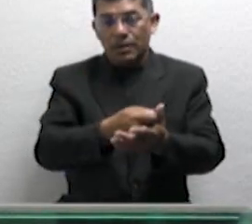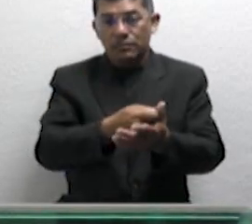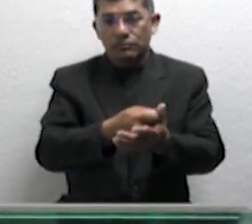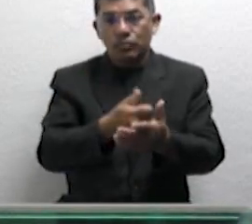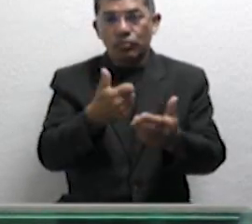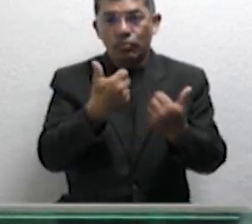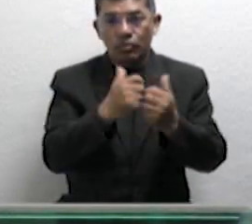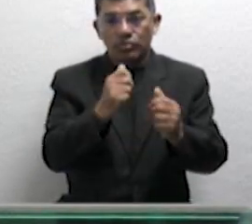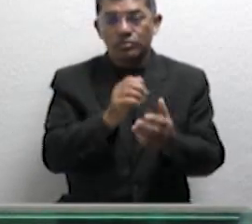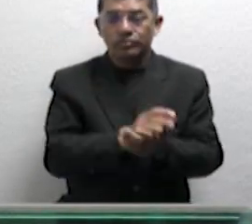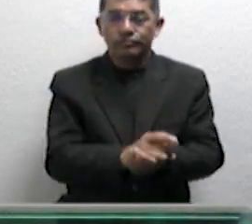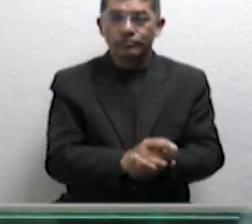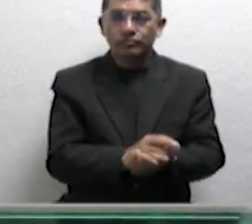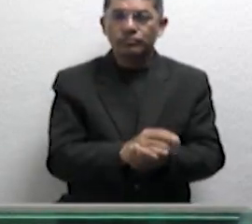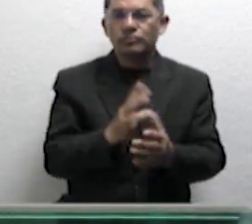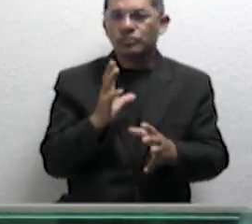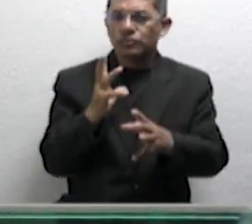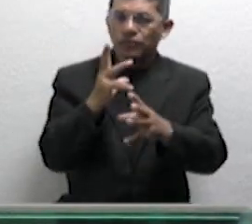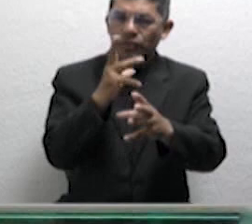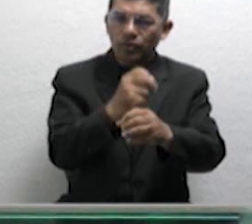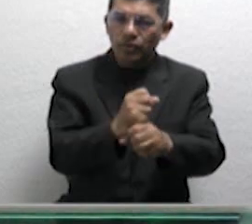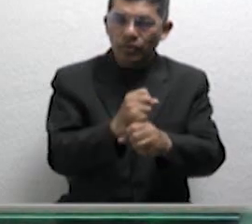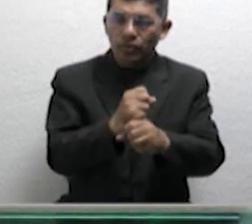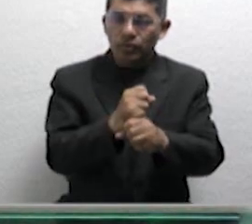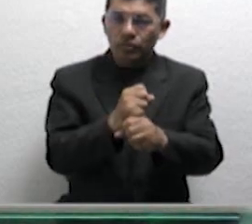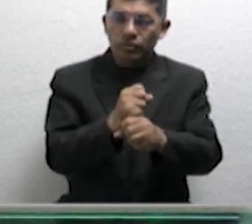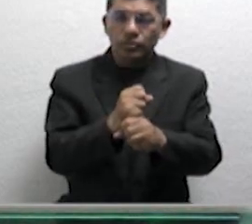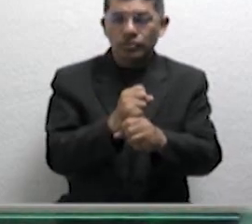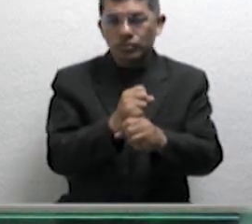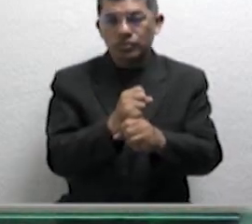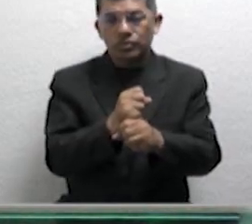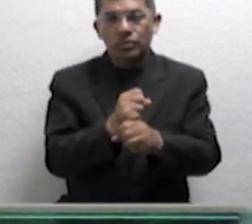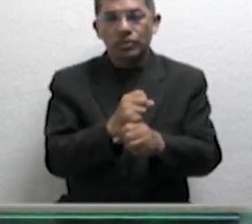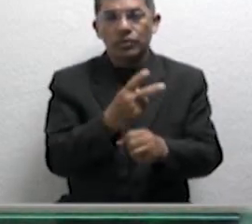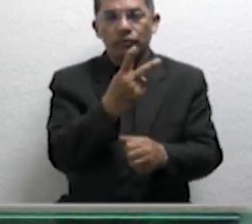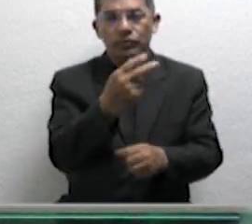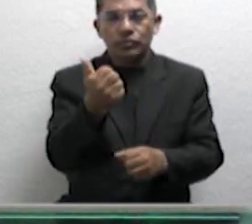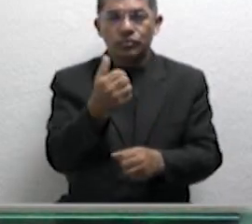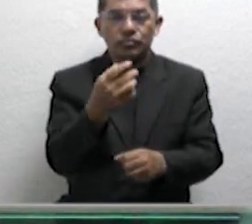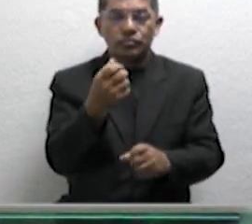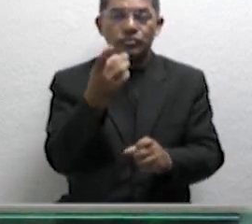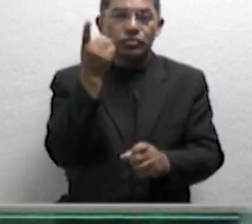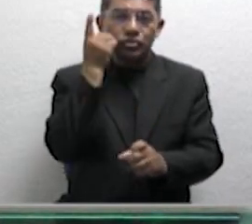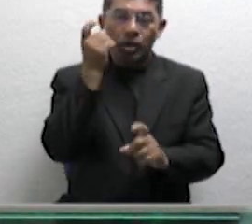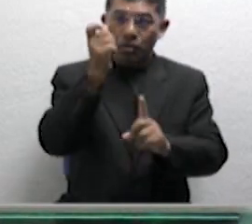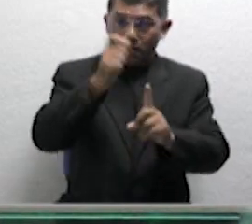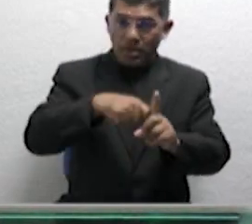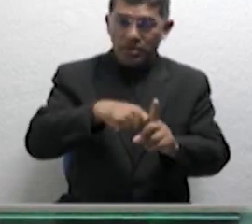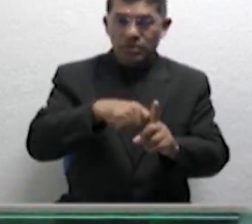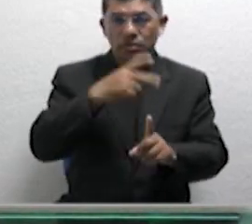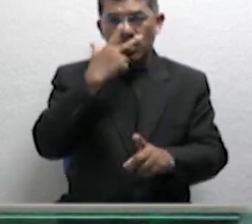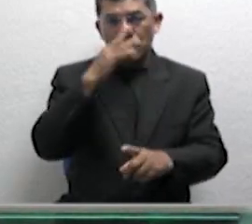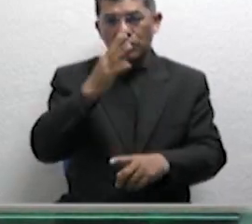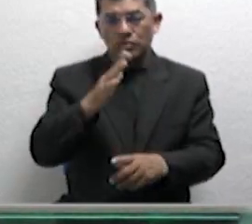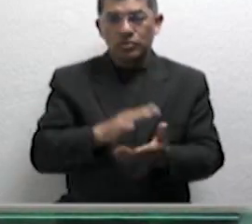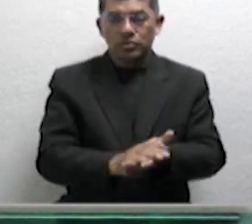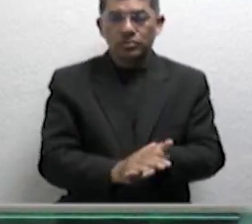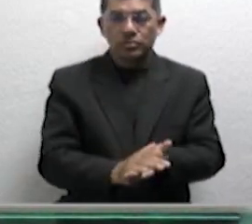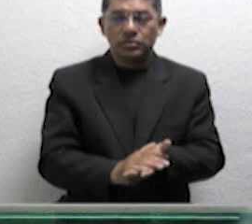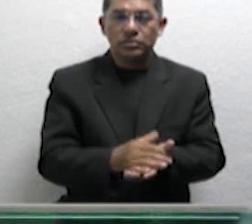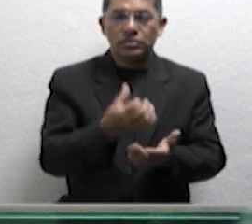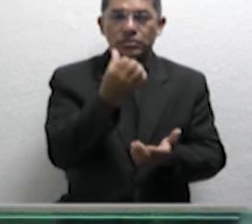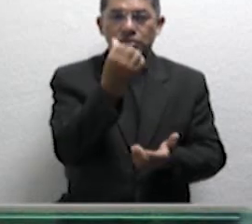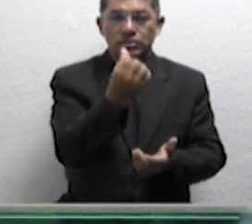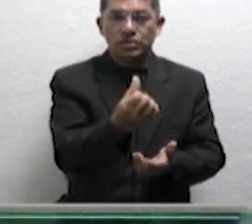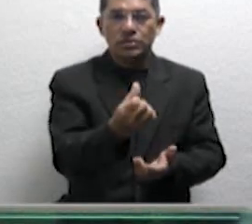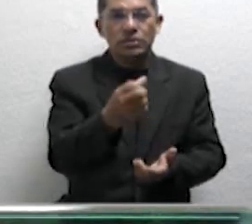passagem. Se a gente for somar isso e multiplicar pelos 21 dias úteis do mês, isso dá para a família um custo de